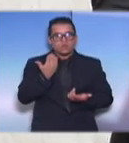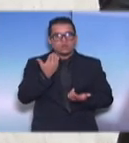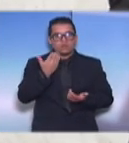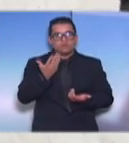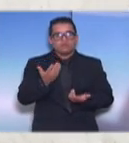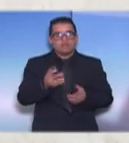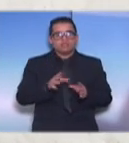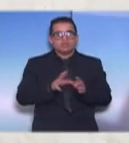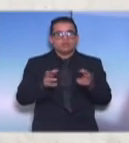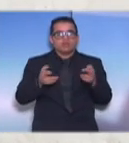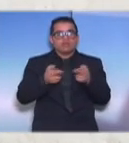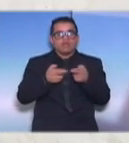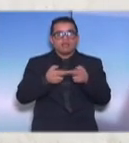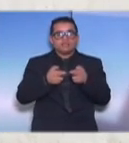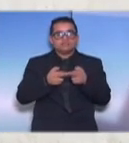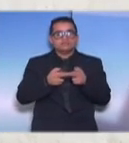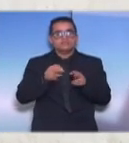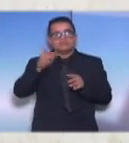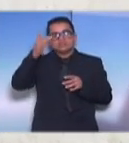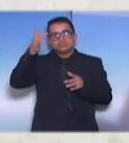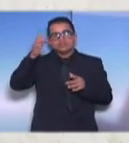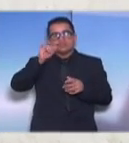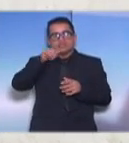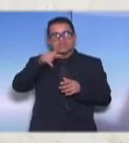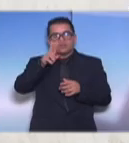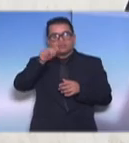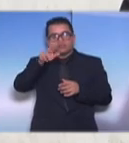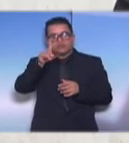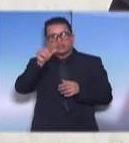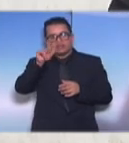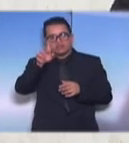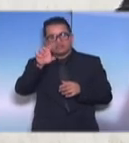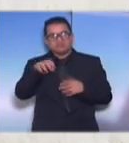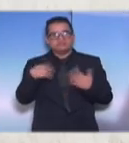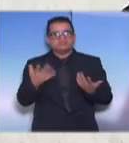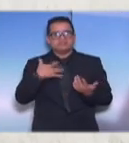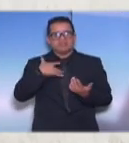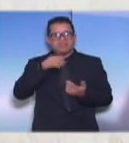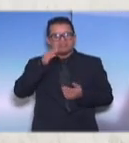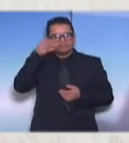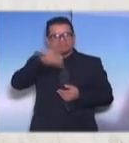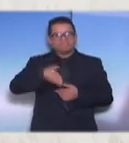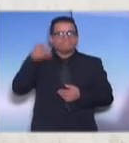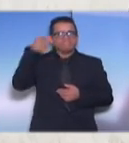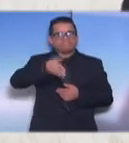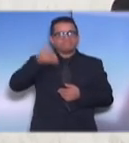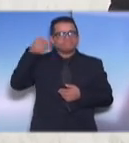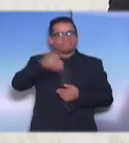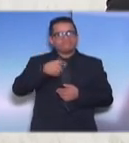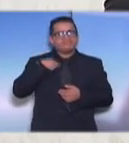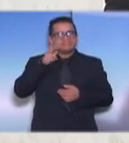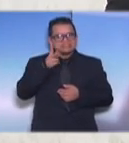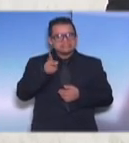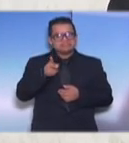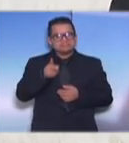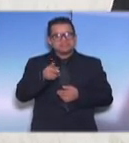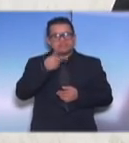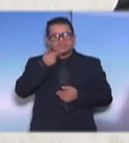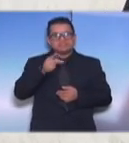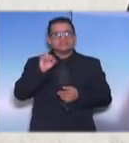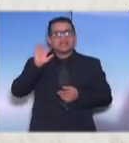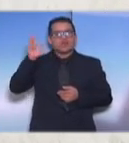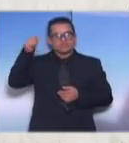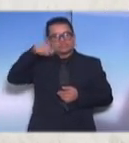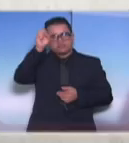estaria relacionado à impunidade. Meus amigos, eu acho um absurdo isso. Eu que venho aqui todo dia falar em impunidade. Se está acontecendo crime no Brasil,